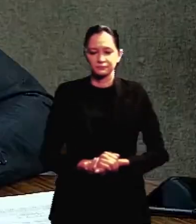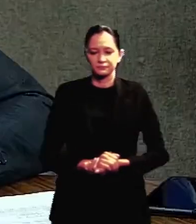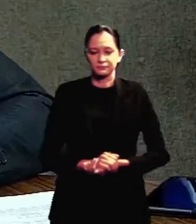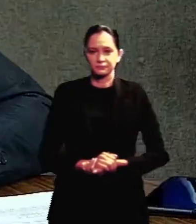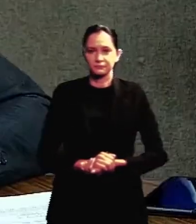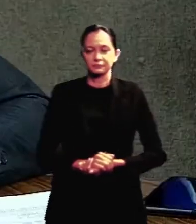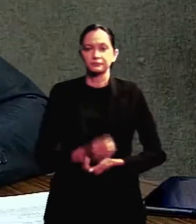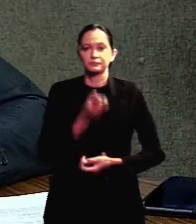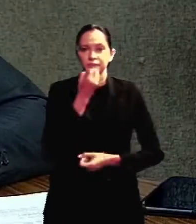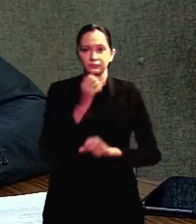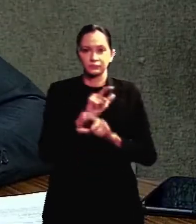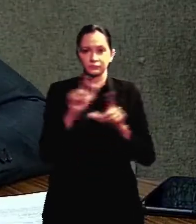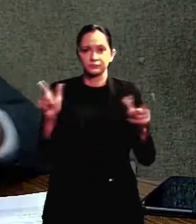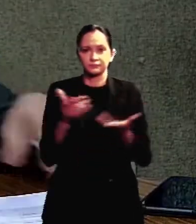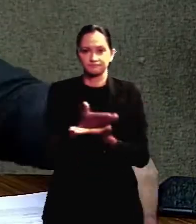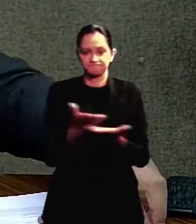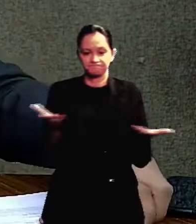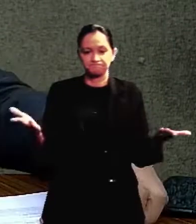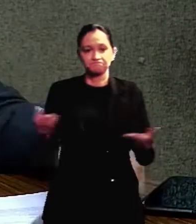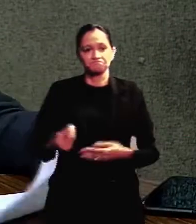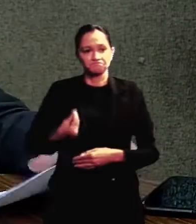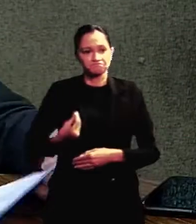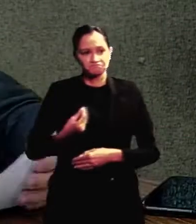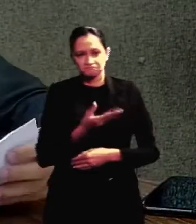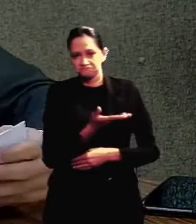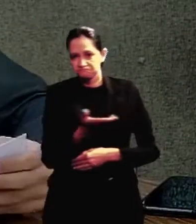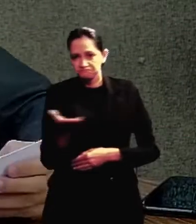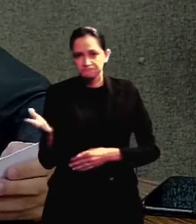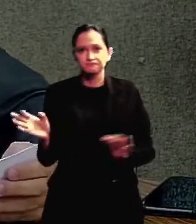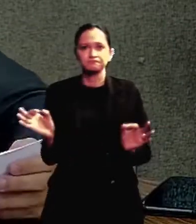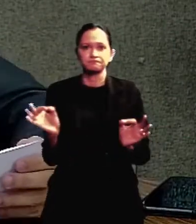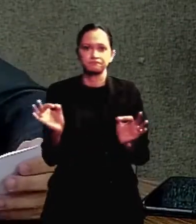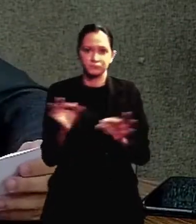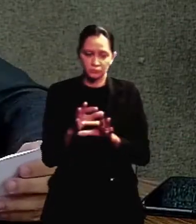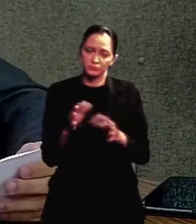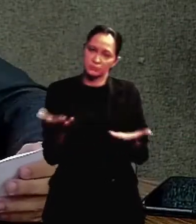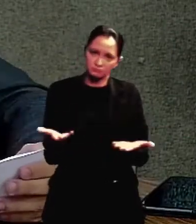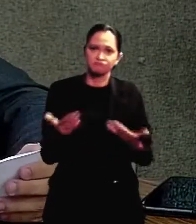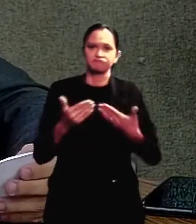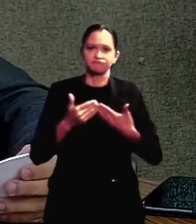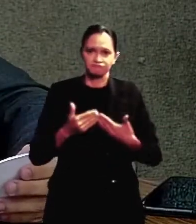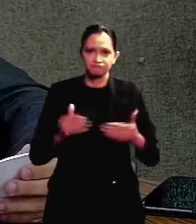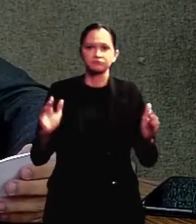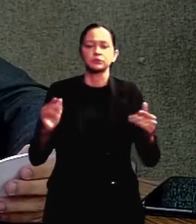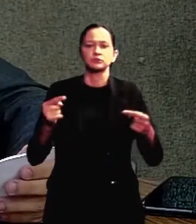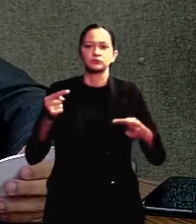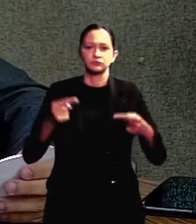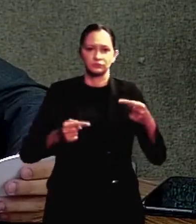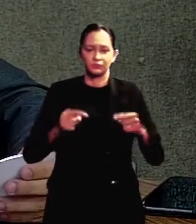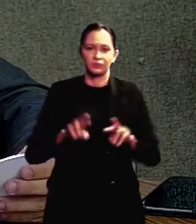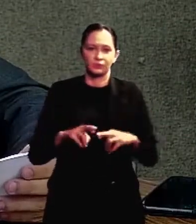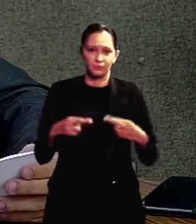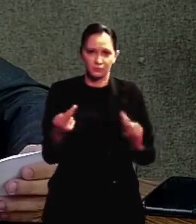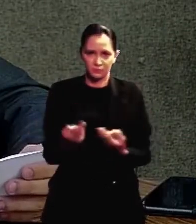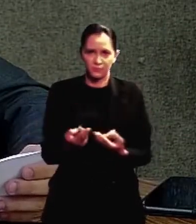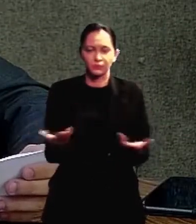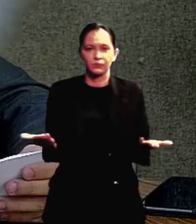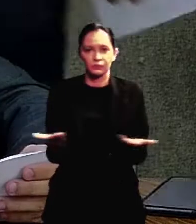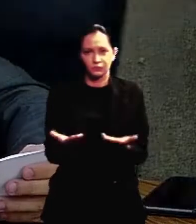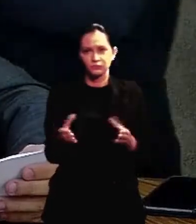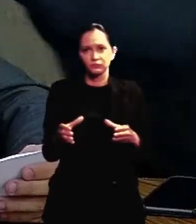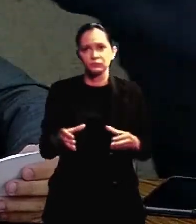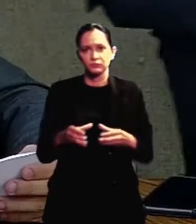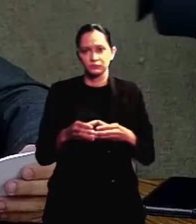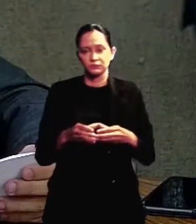Bom dia a todos e a todas. Havendo quórum, declaro aberta a presente sessão